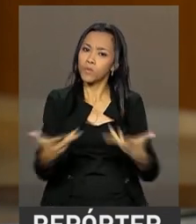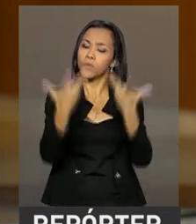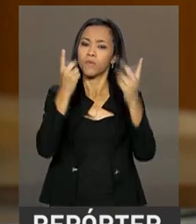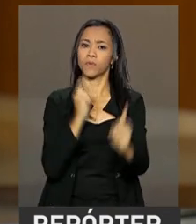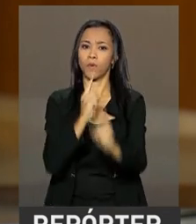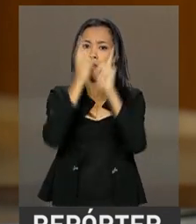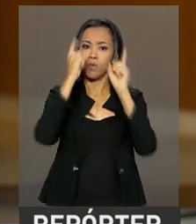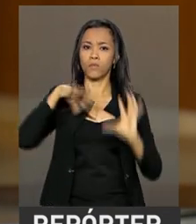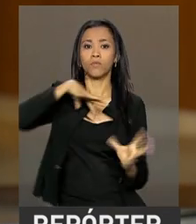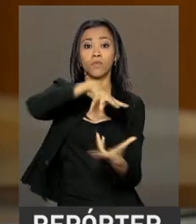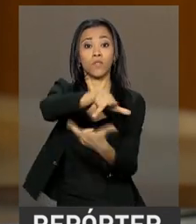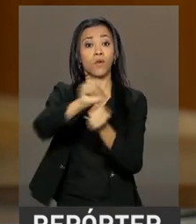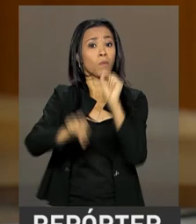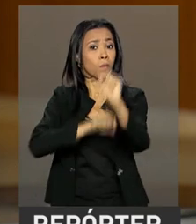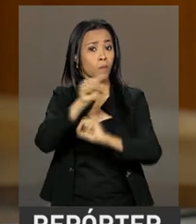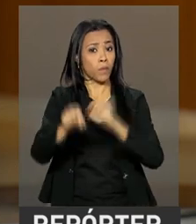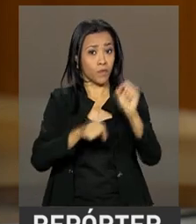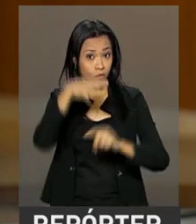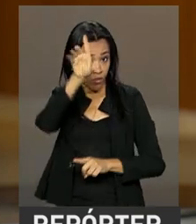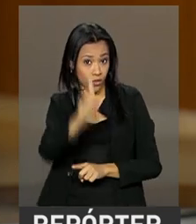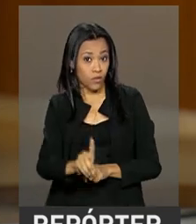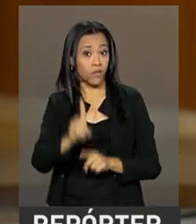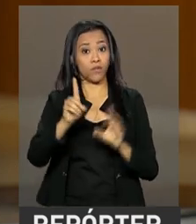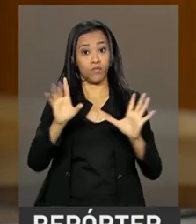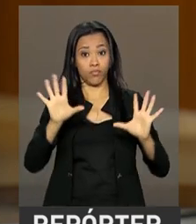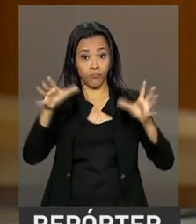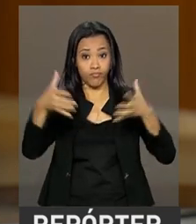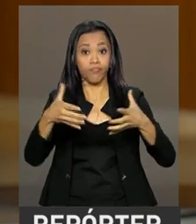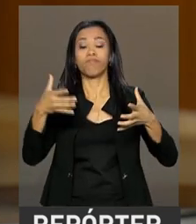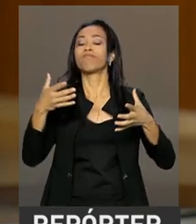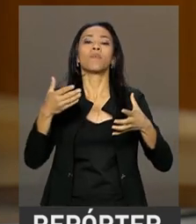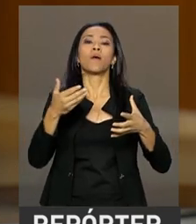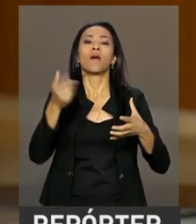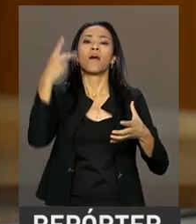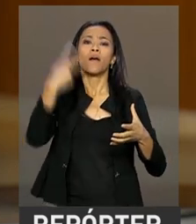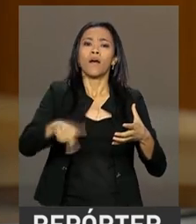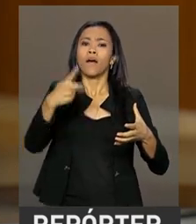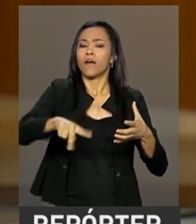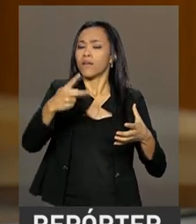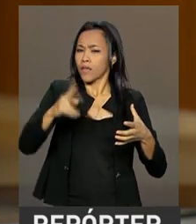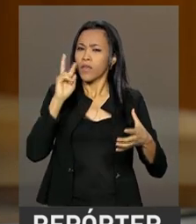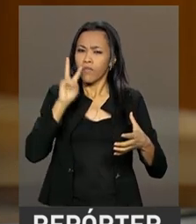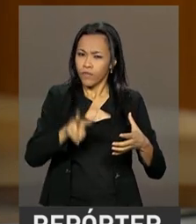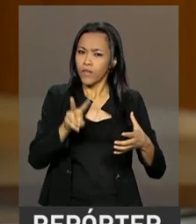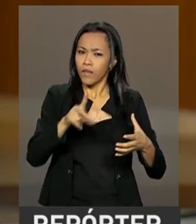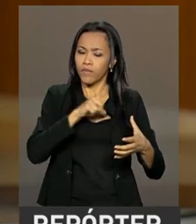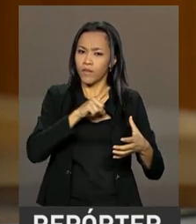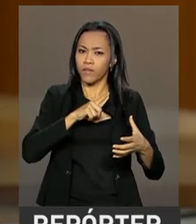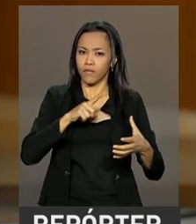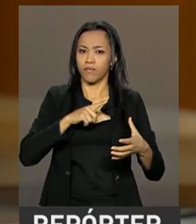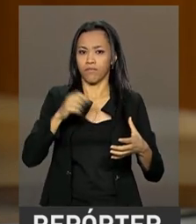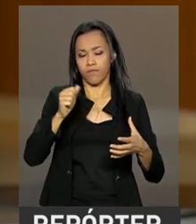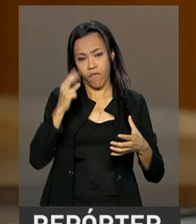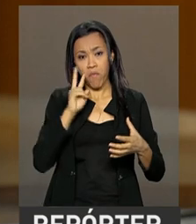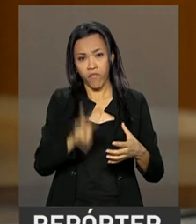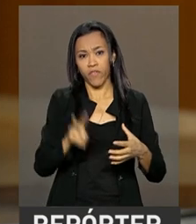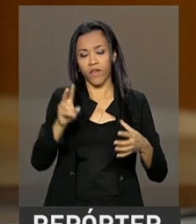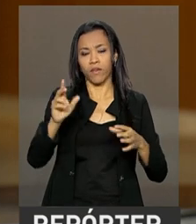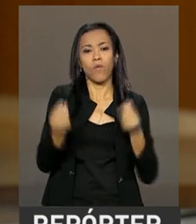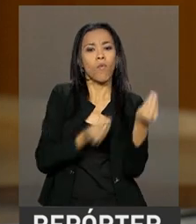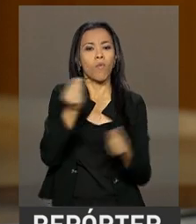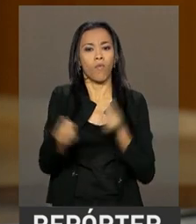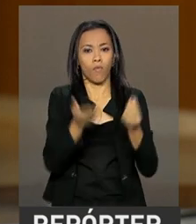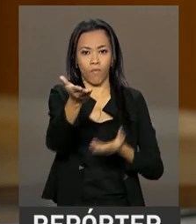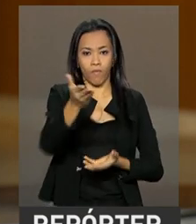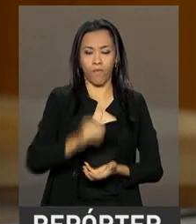encontro internacional sobre direito público que aconteceu também aqui em Brasília. Vamos ver os detalhes na reportagem de Luana